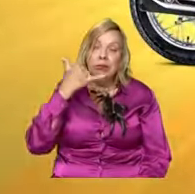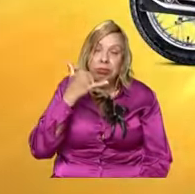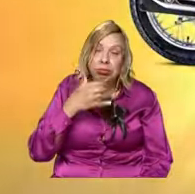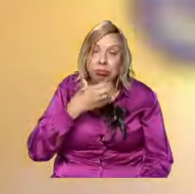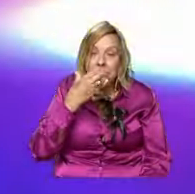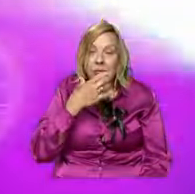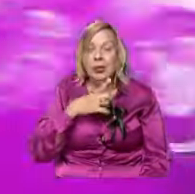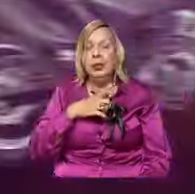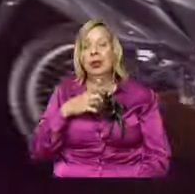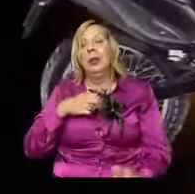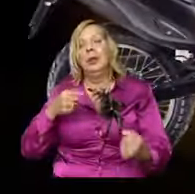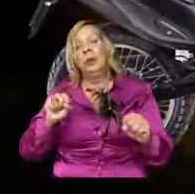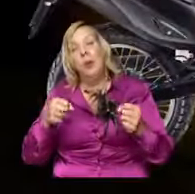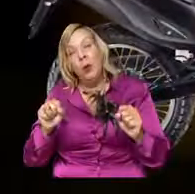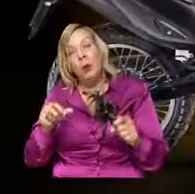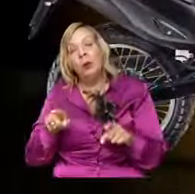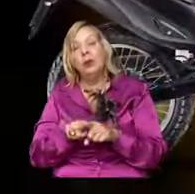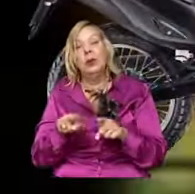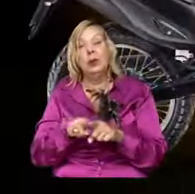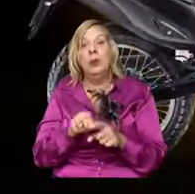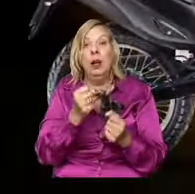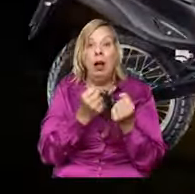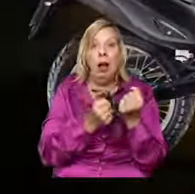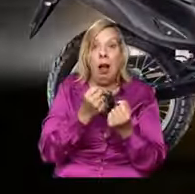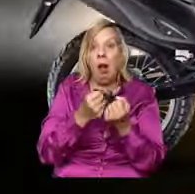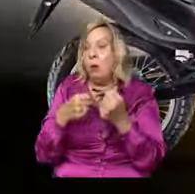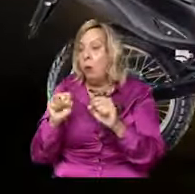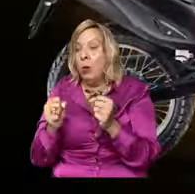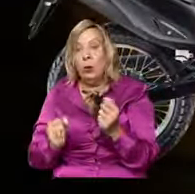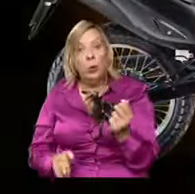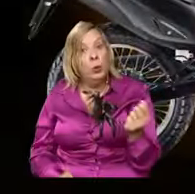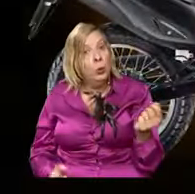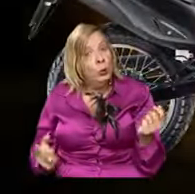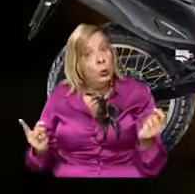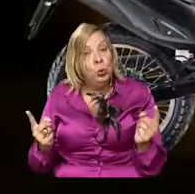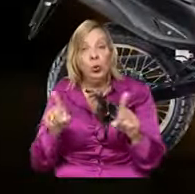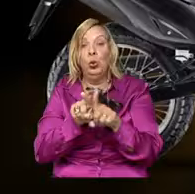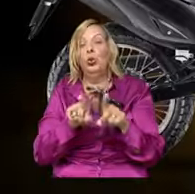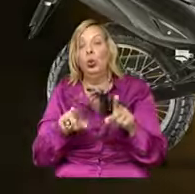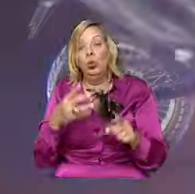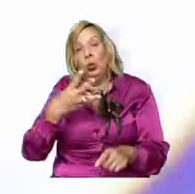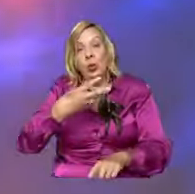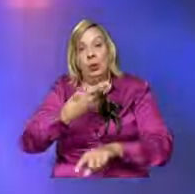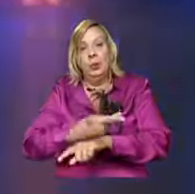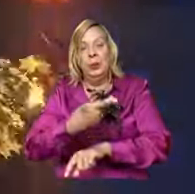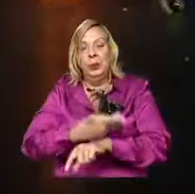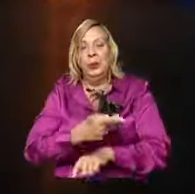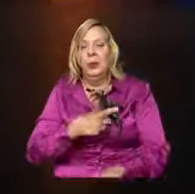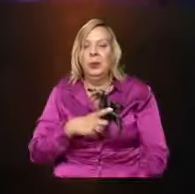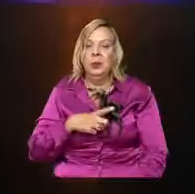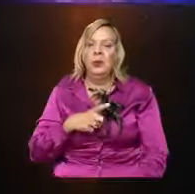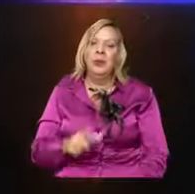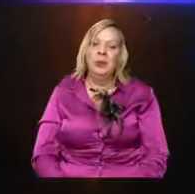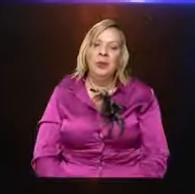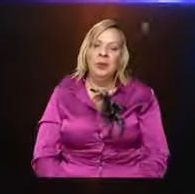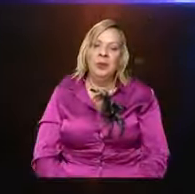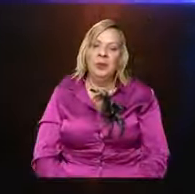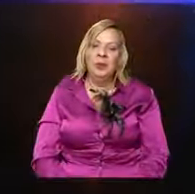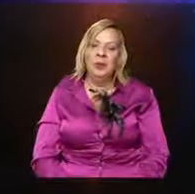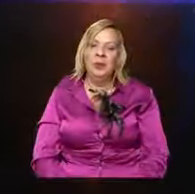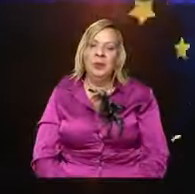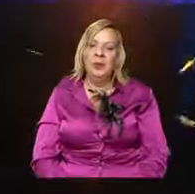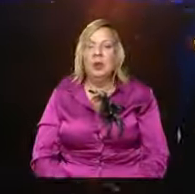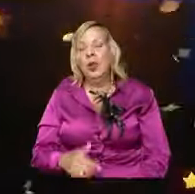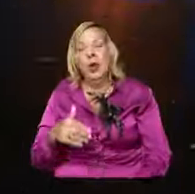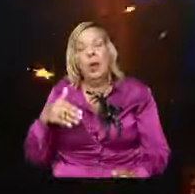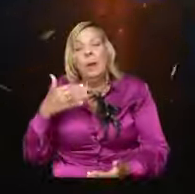no terceiro. E essa dupla no quarto prêmio. Uma Chevrolet Tracker e mais uma Honda XRS 190. São dois prêmios em um só. Não deixa